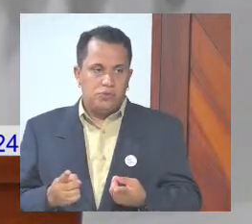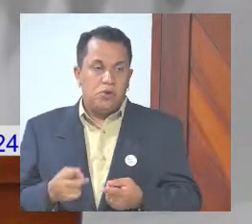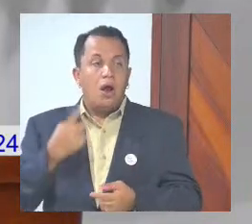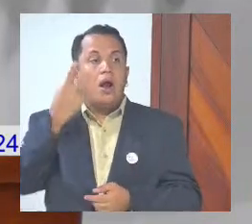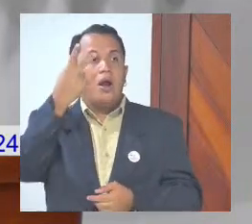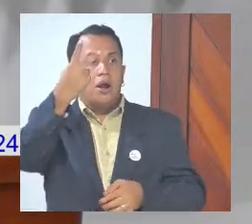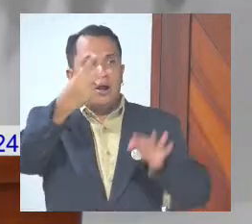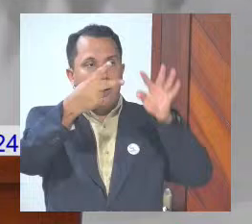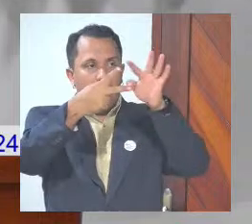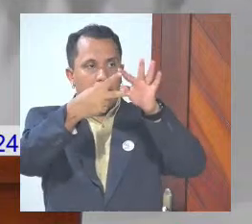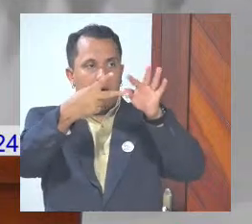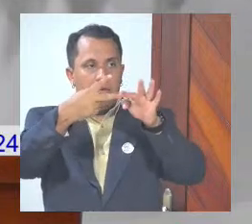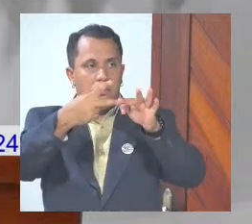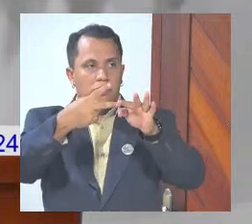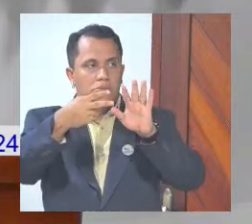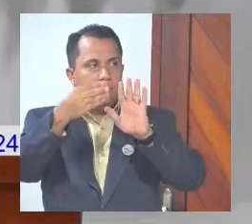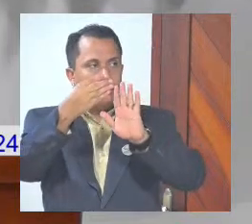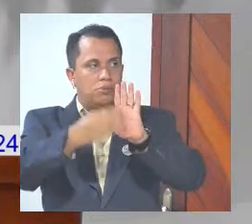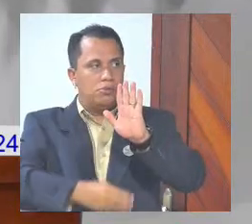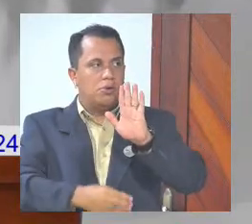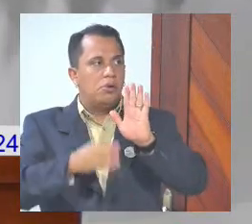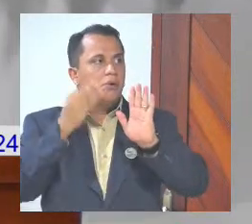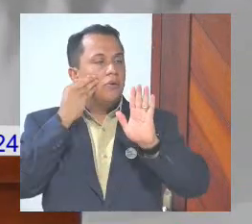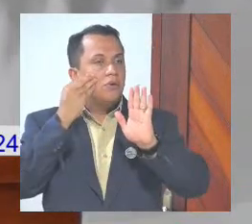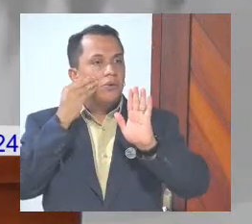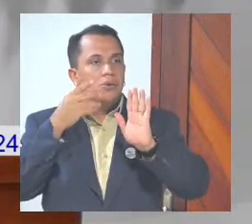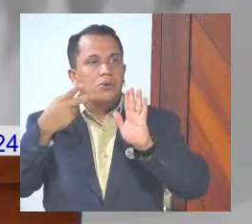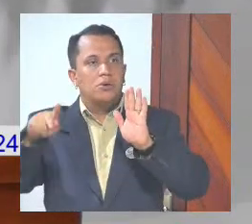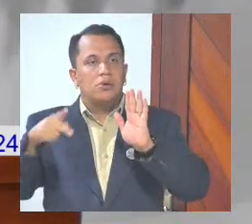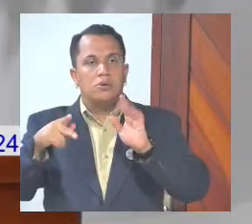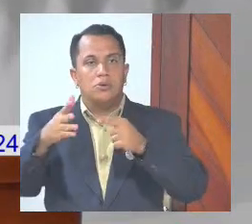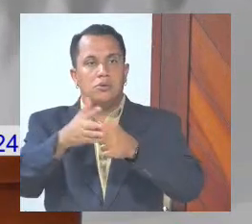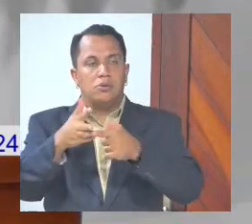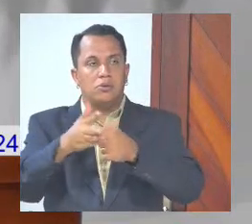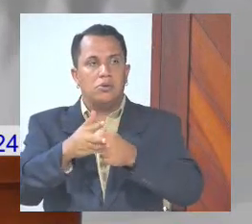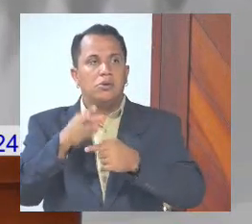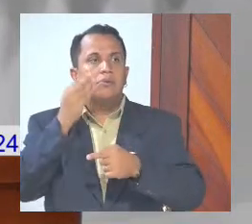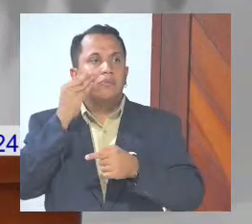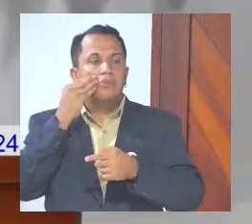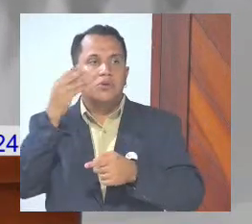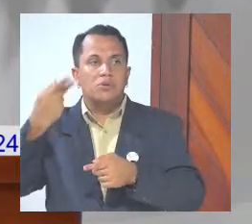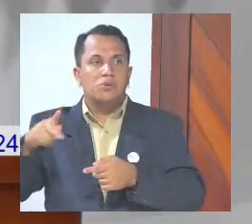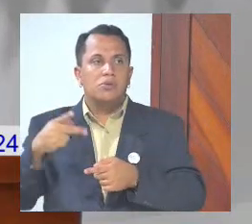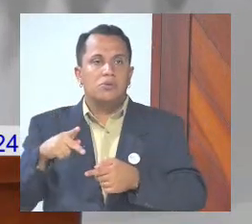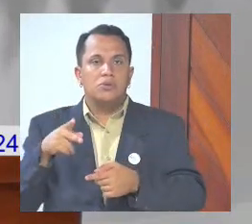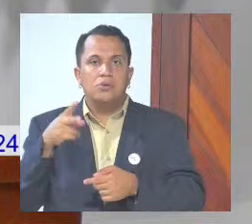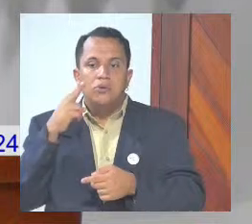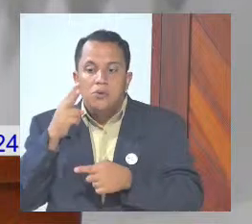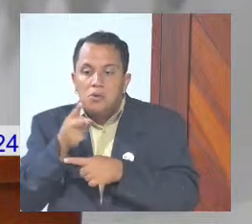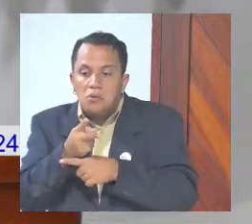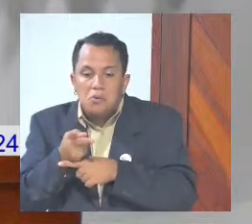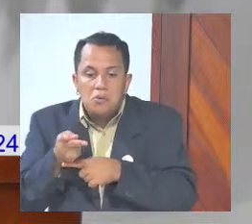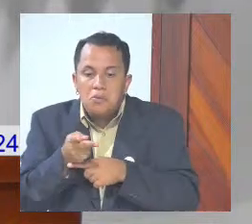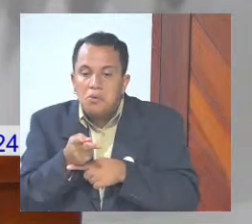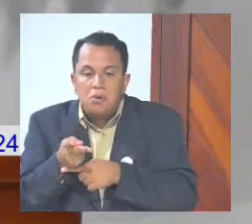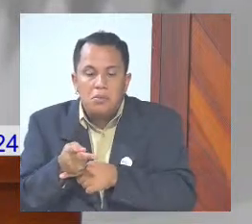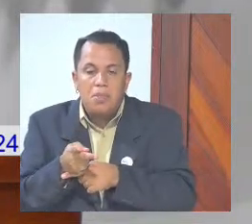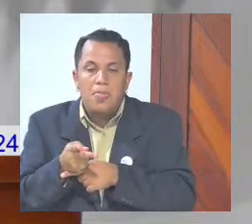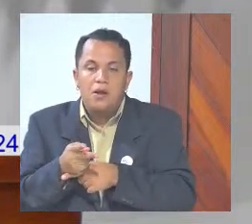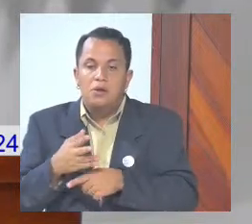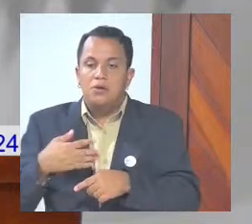dois pontos que foi citado. Porque eu exerço o meu papel de fiscalizador, que é a